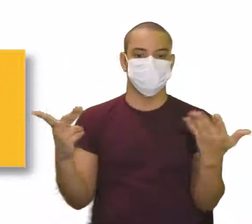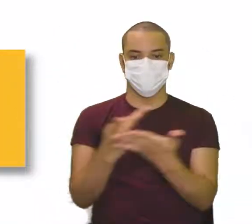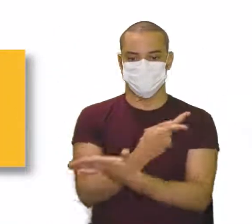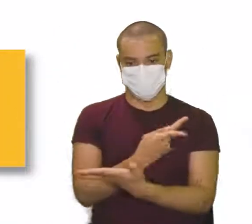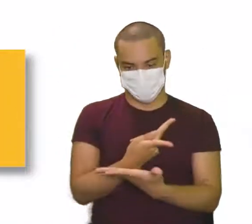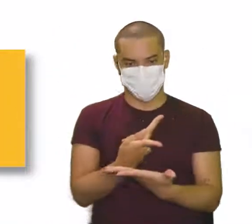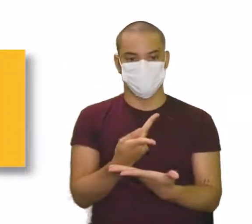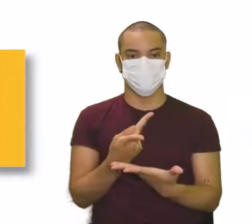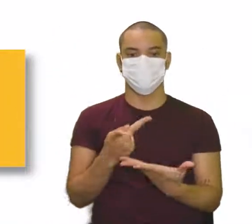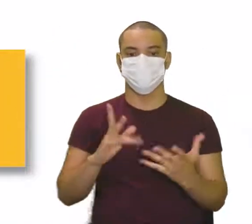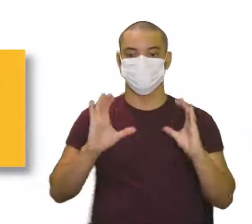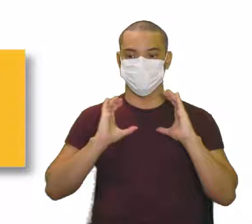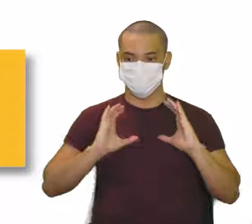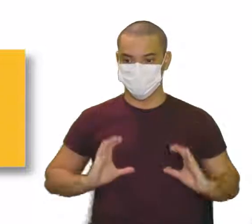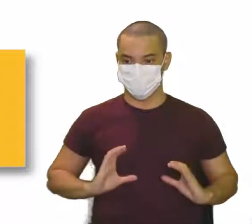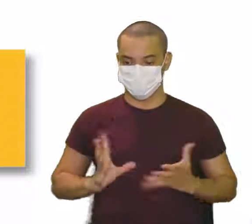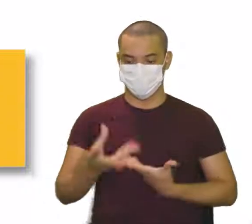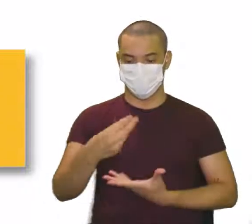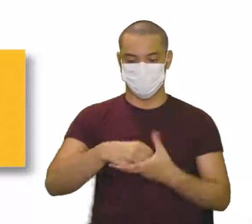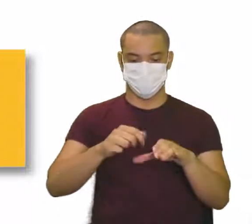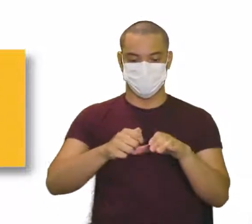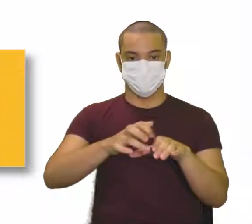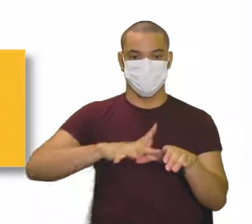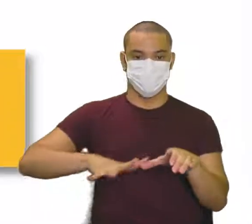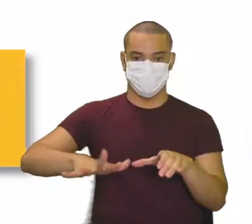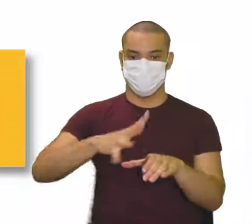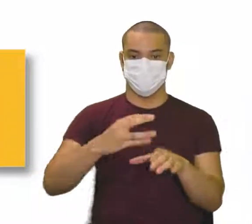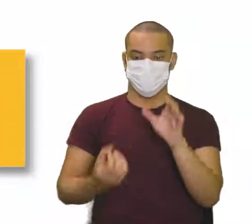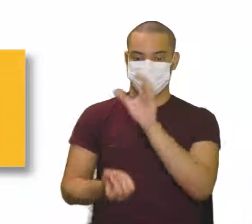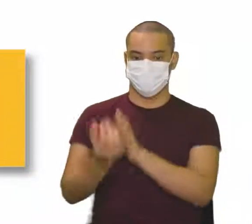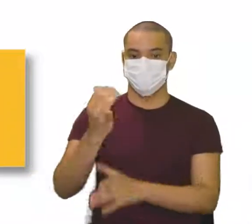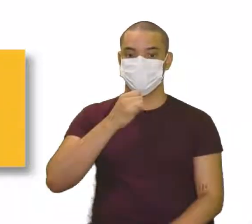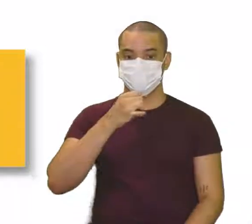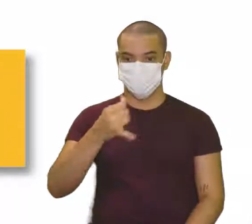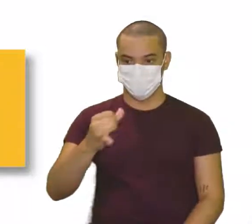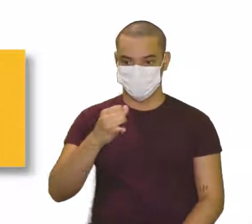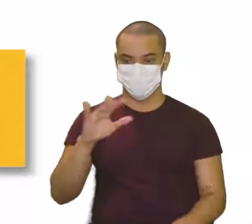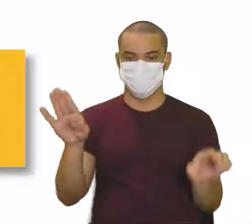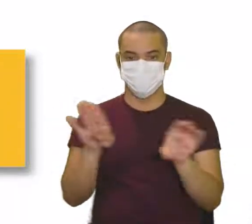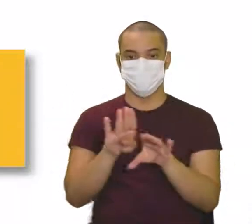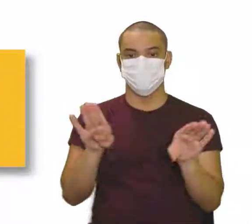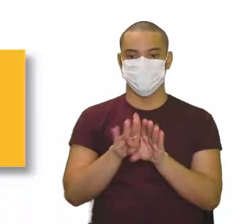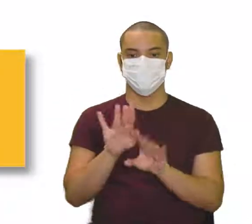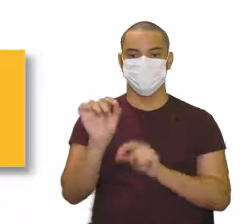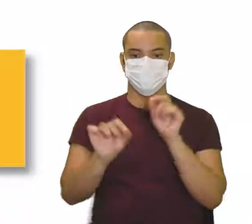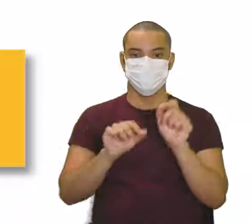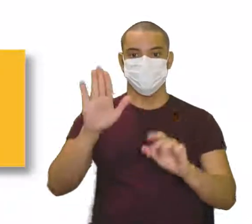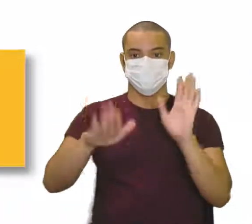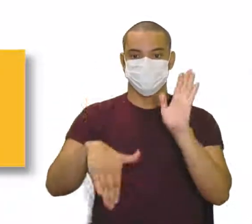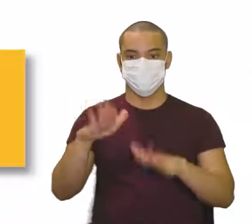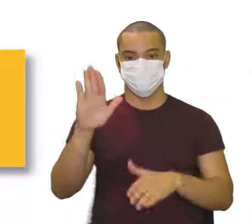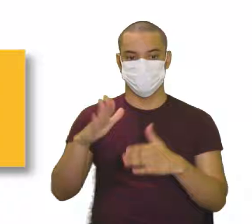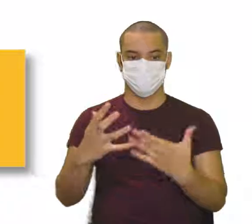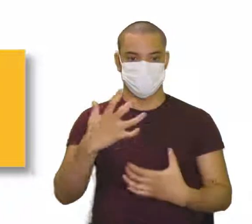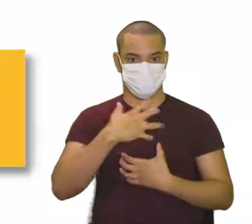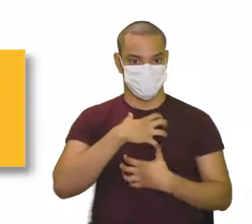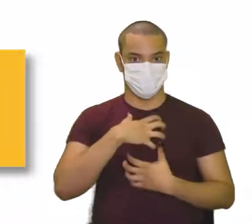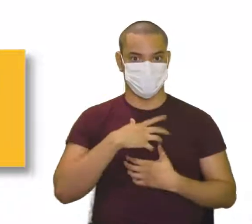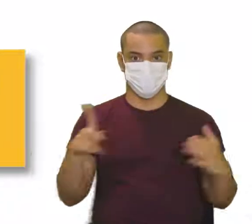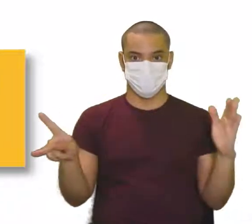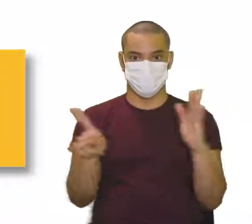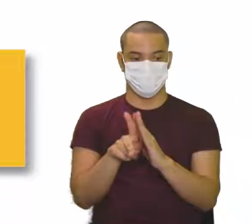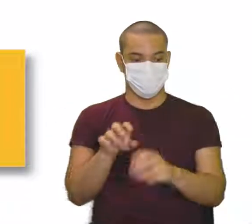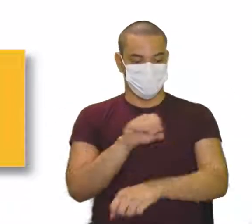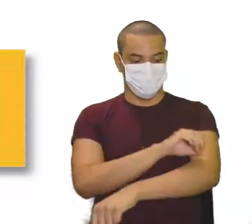campo magnético produzido por corrente elétrica e também campo magnético depende da forma do